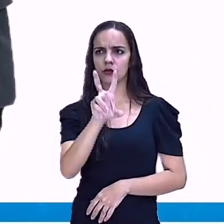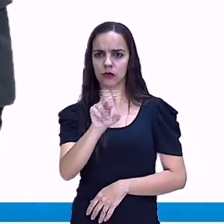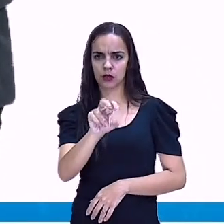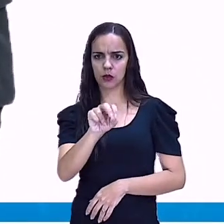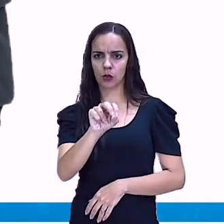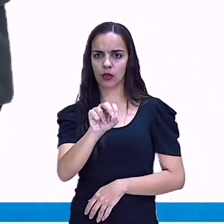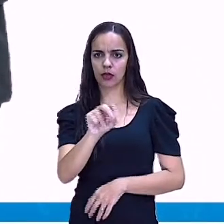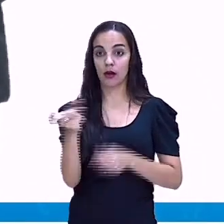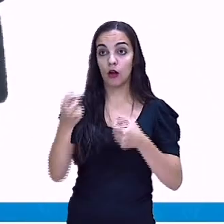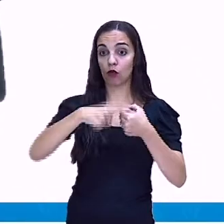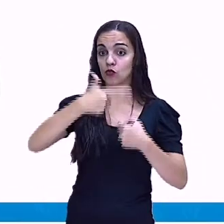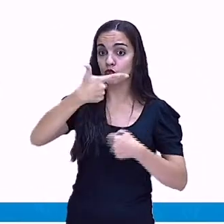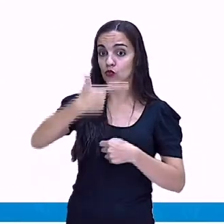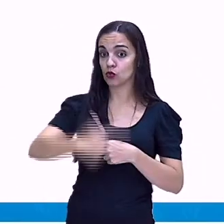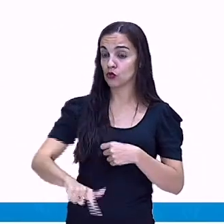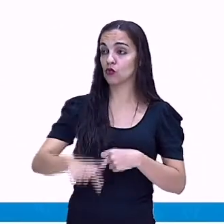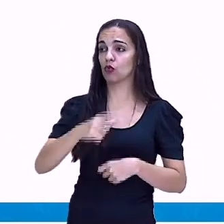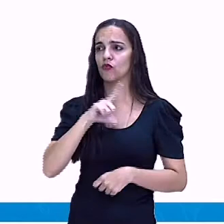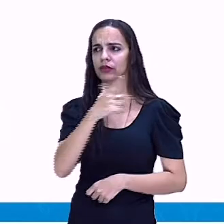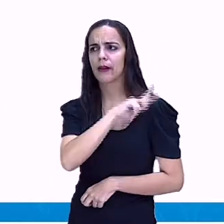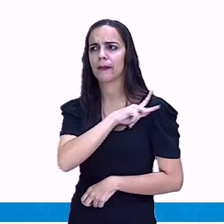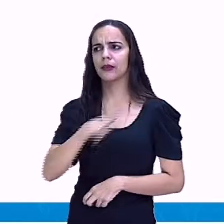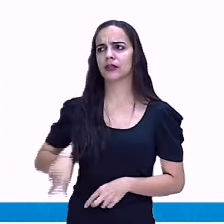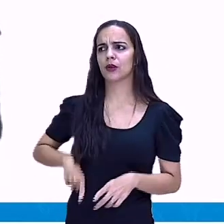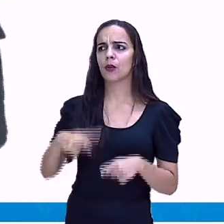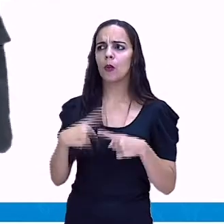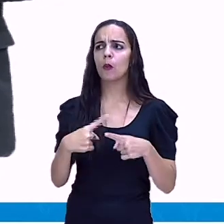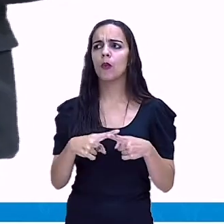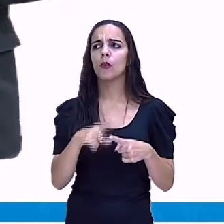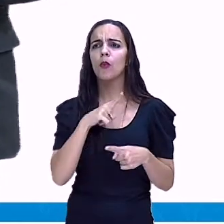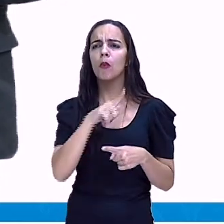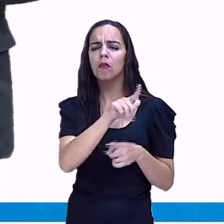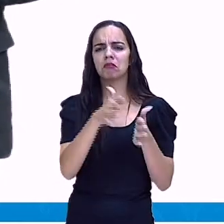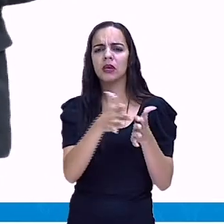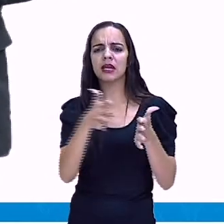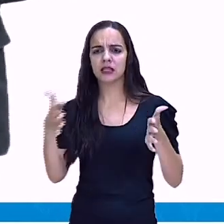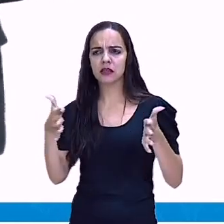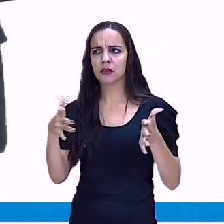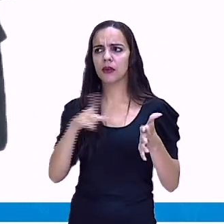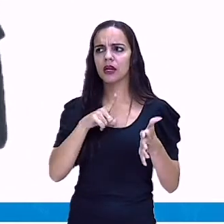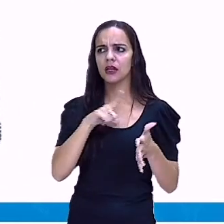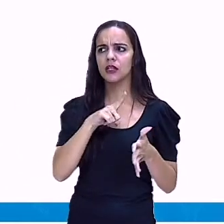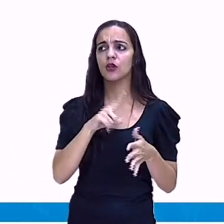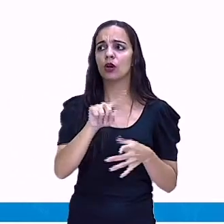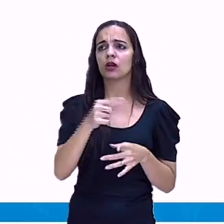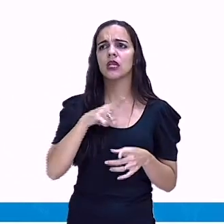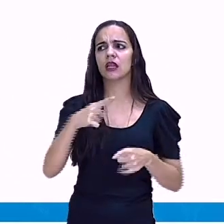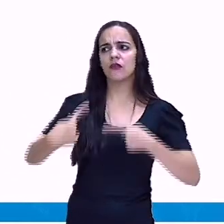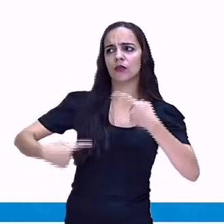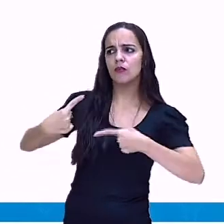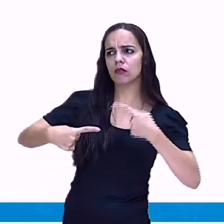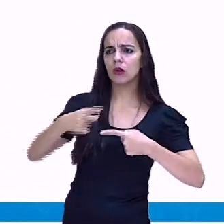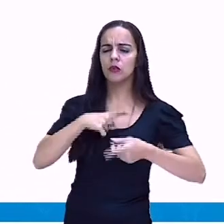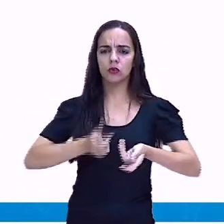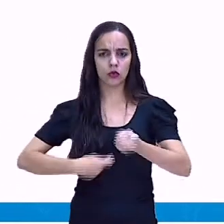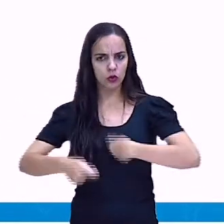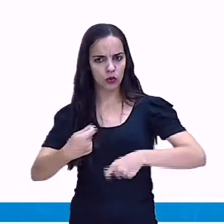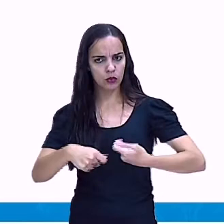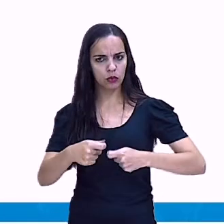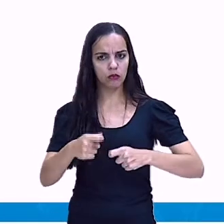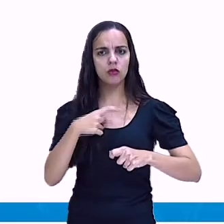1950. O segundo governo de Vargas ficou marcado por uma forte crise política e